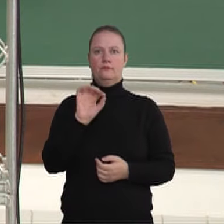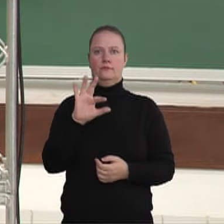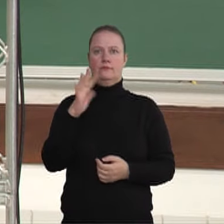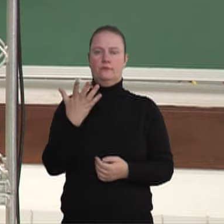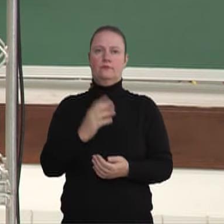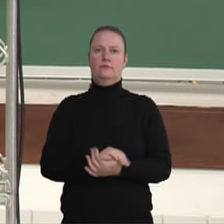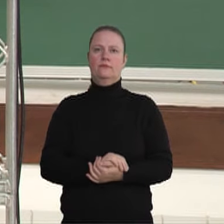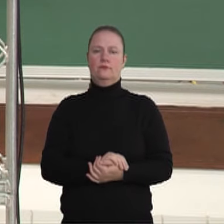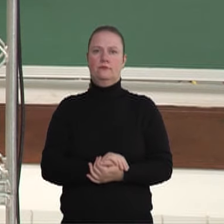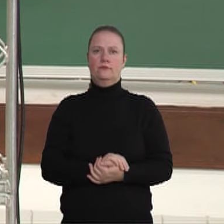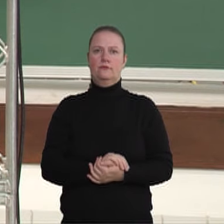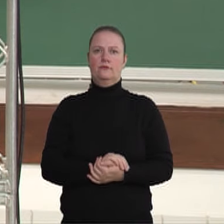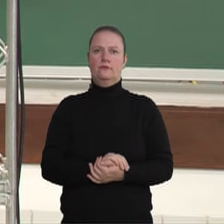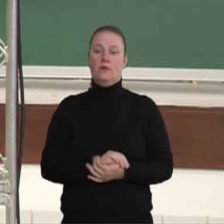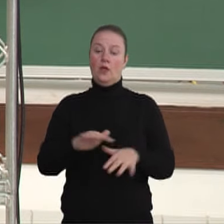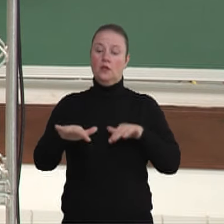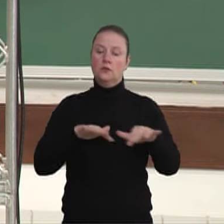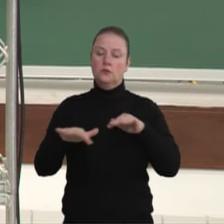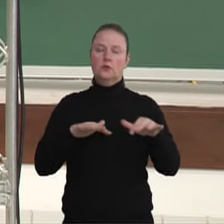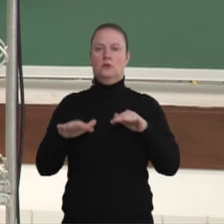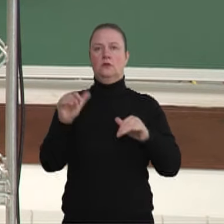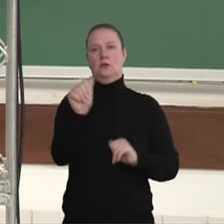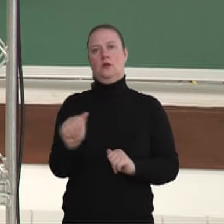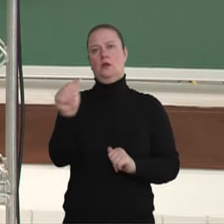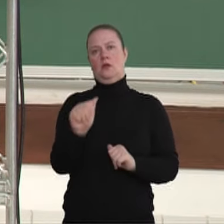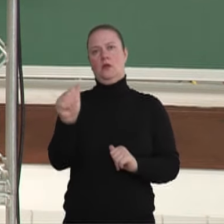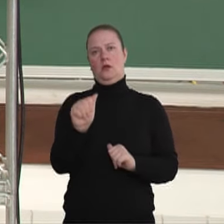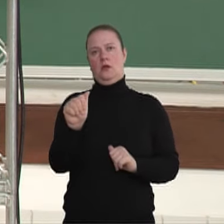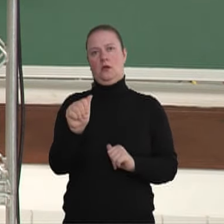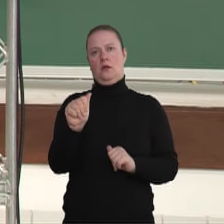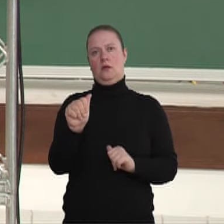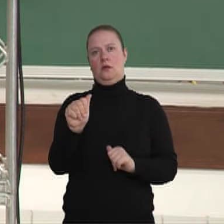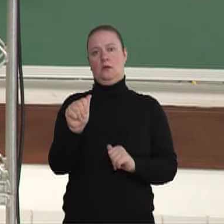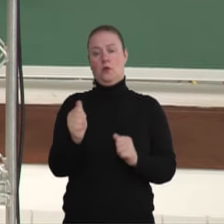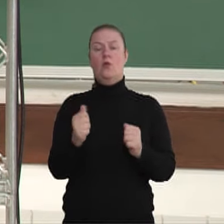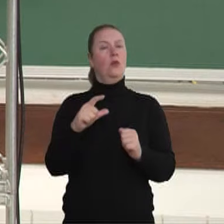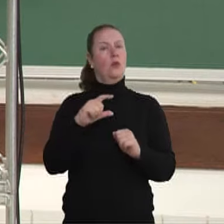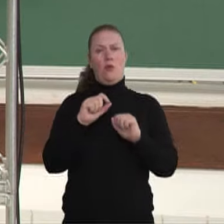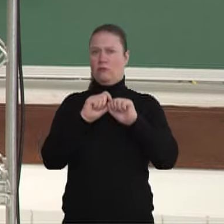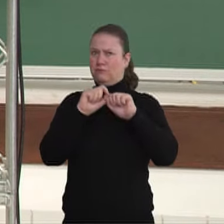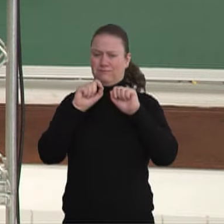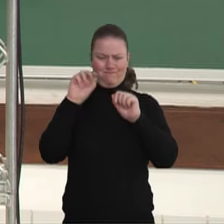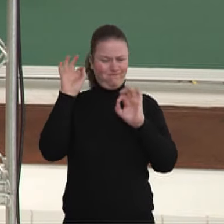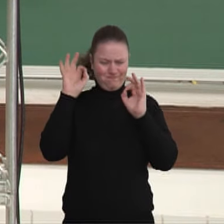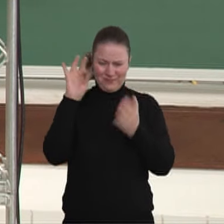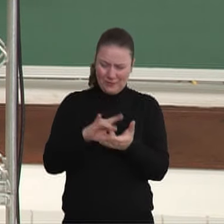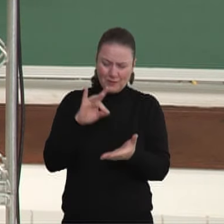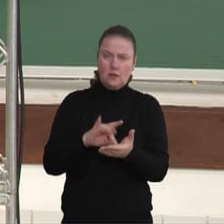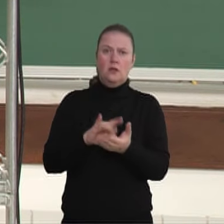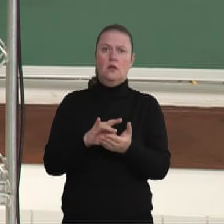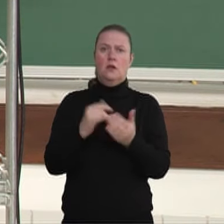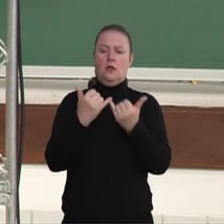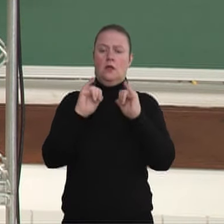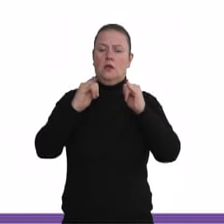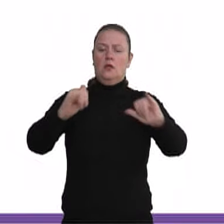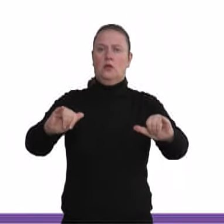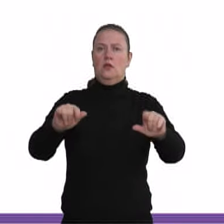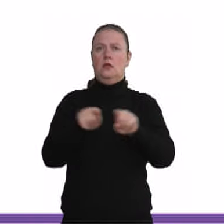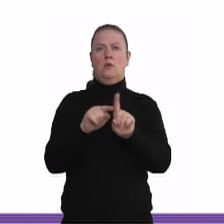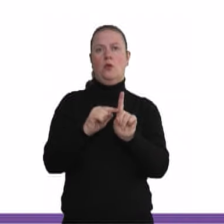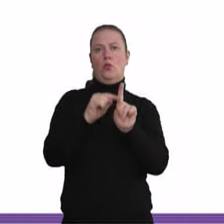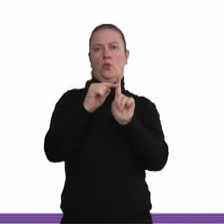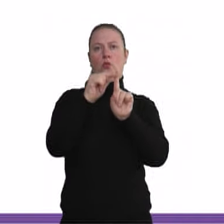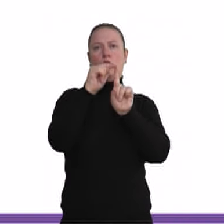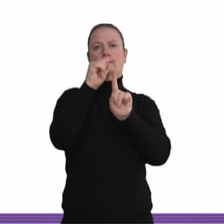agitação dos átomos e isso vai estar gerando esse fluxo de calor, ok? Então assim, ó, vamos pegar ali como referência também agora a